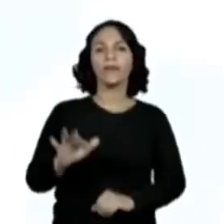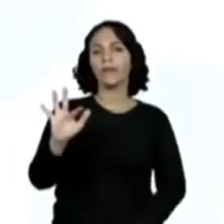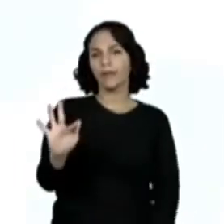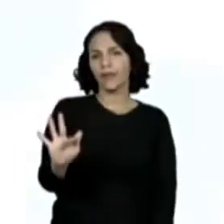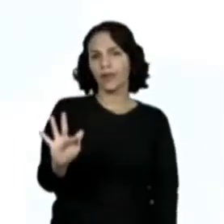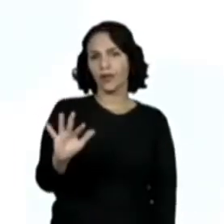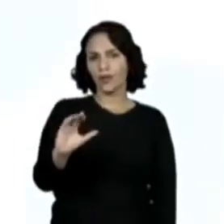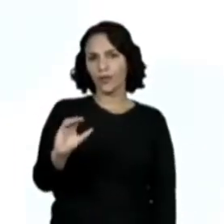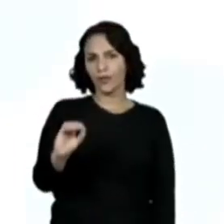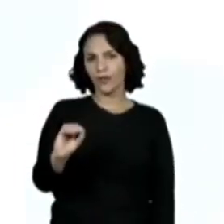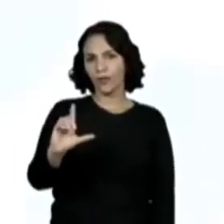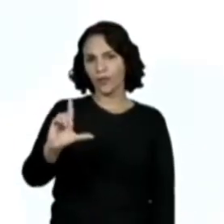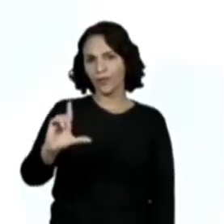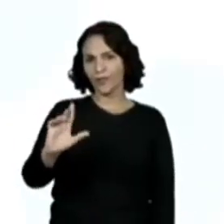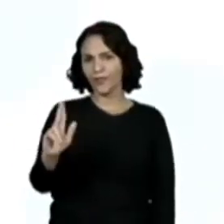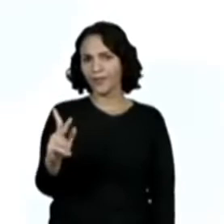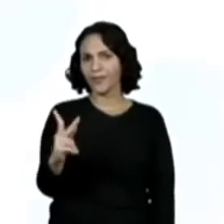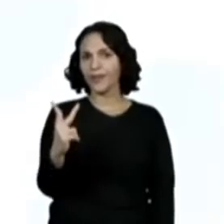Folha.